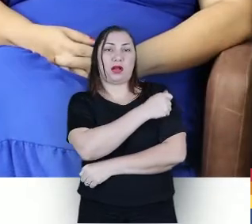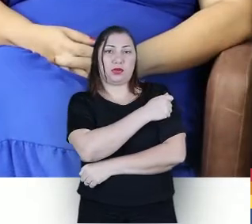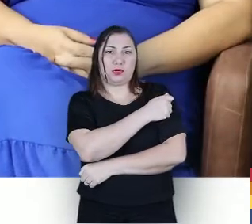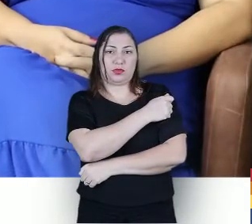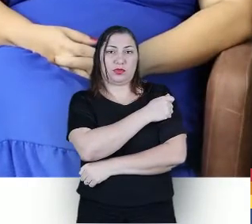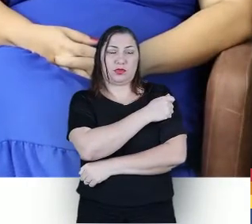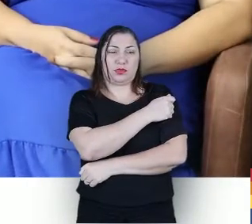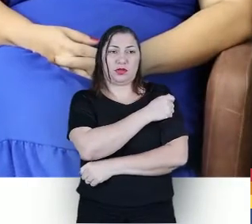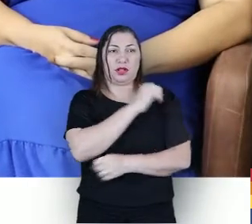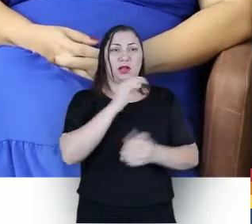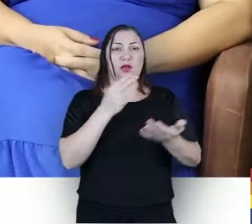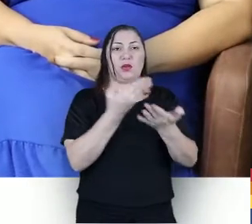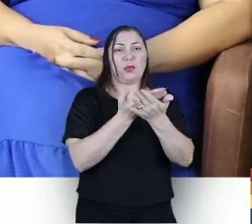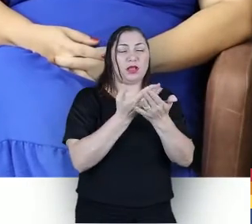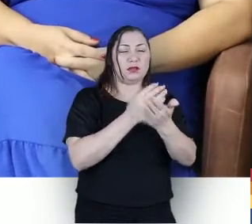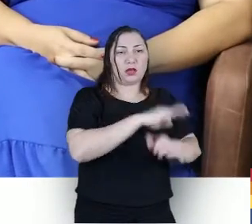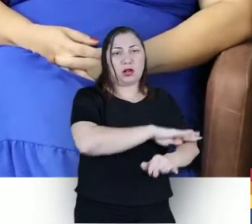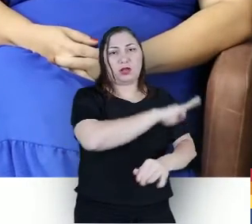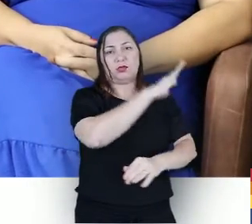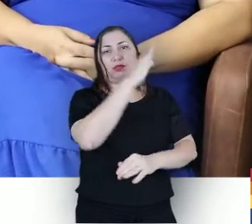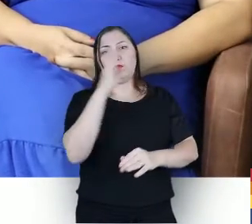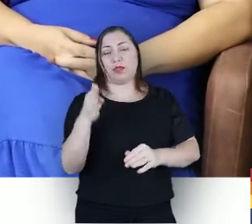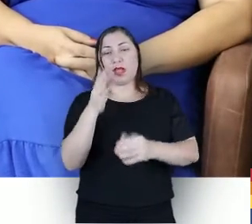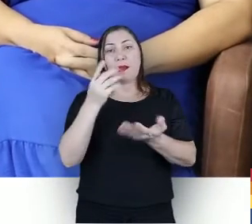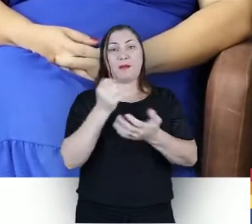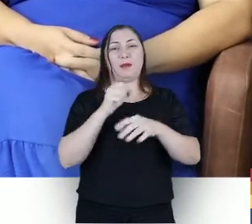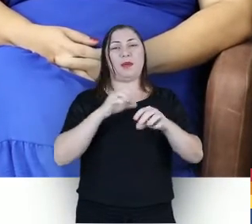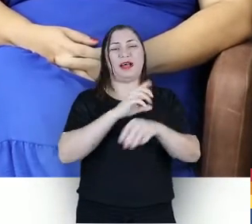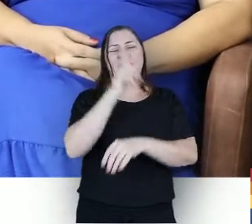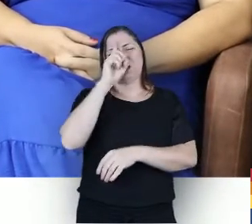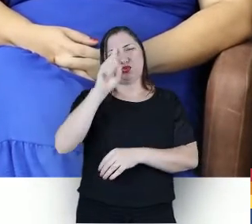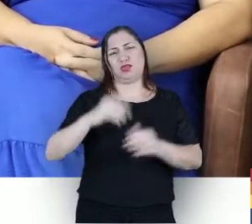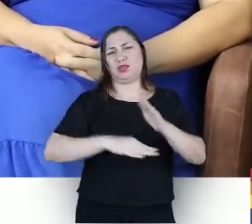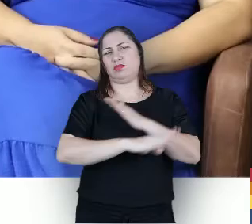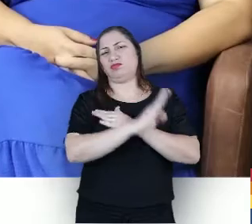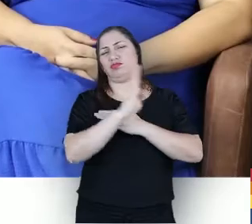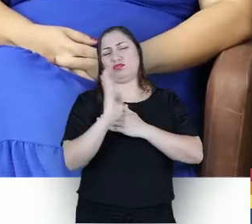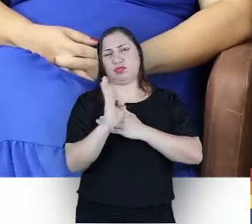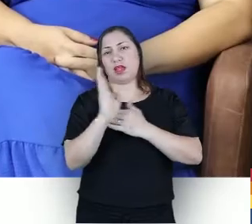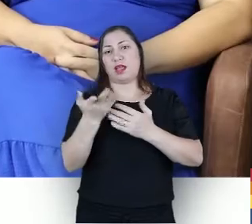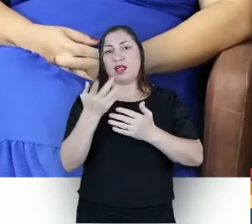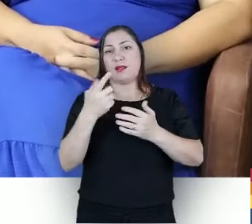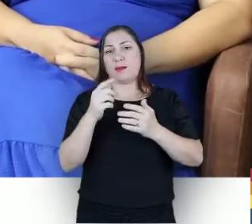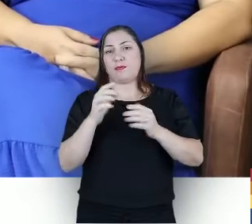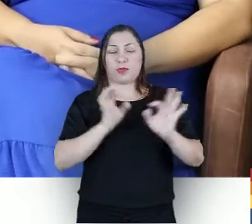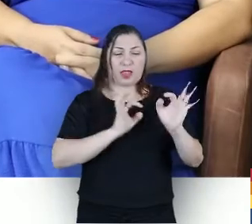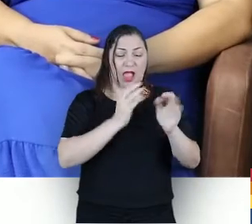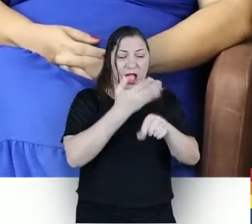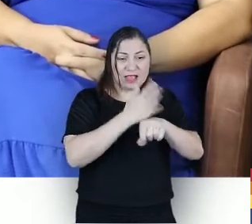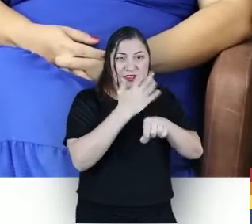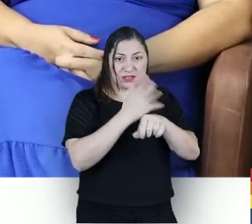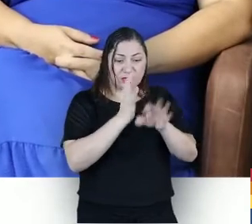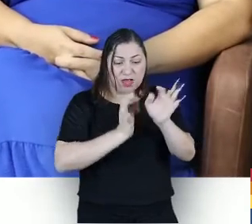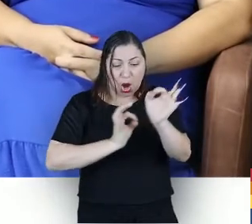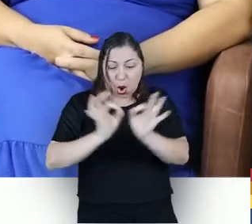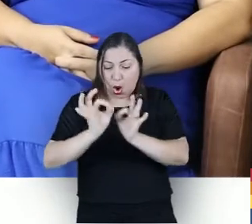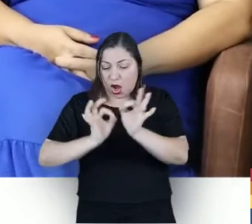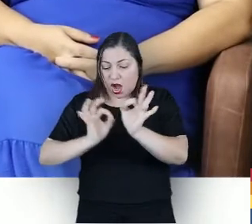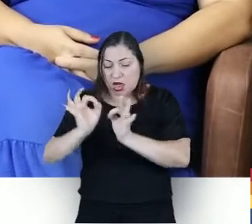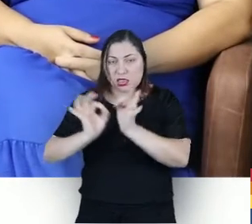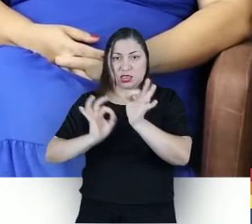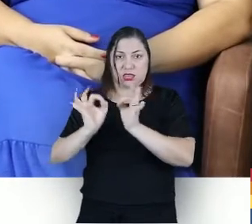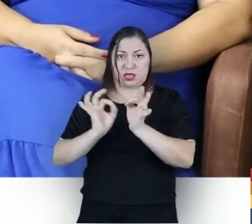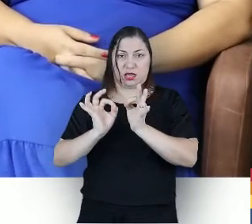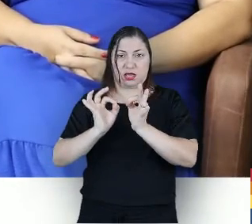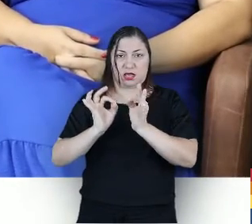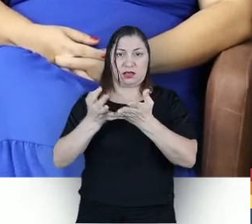e que trouxe uma modificação muito grande. E é claro, o aluno, uma escola integral, ele